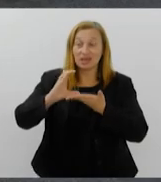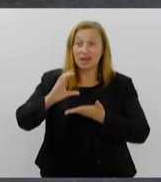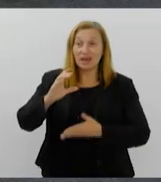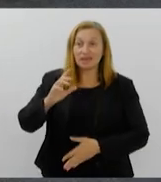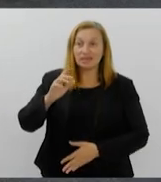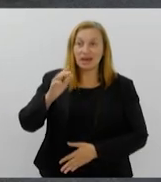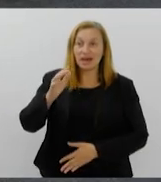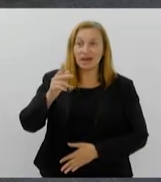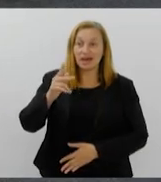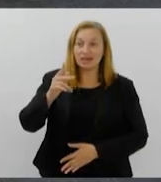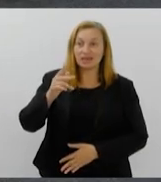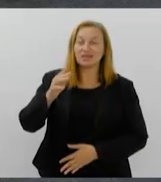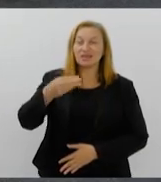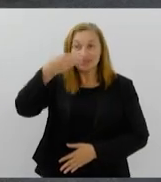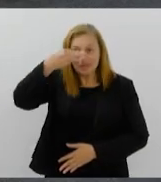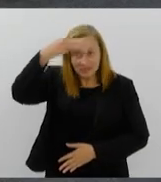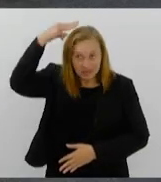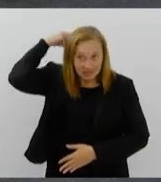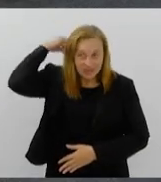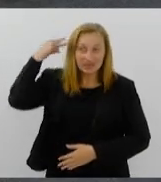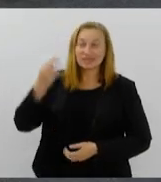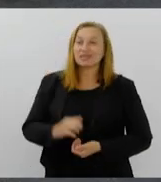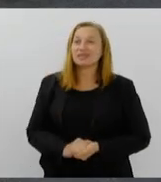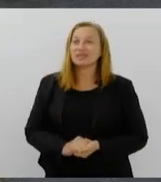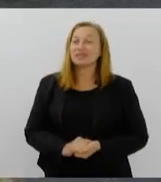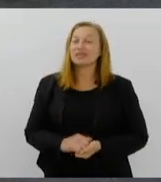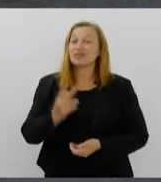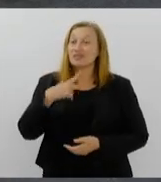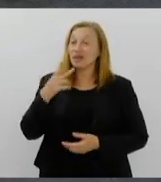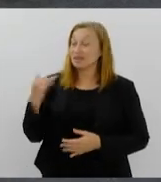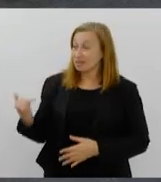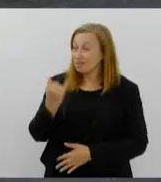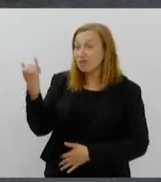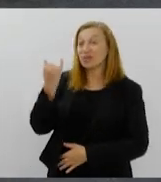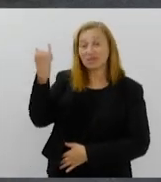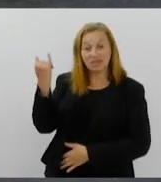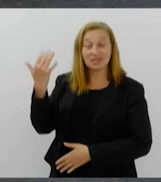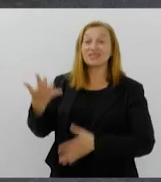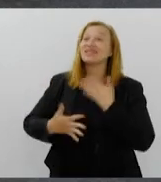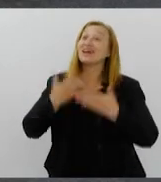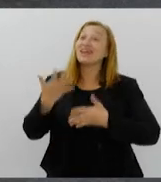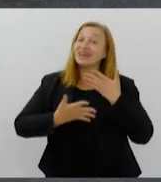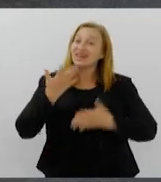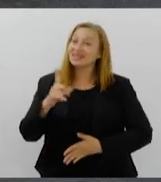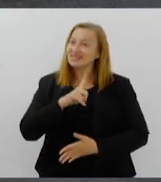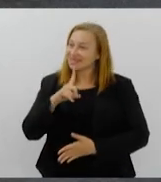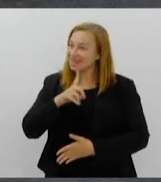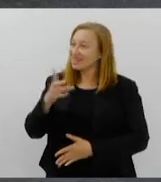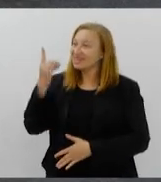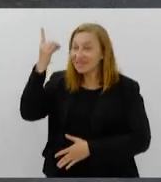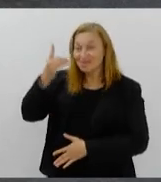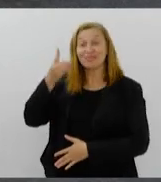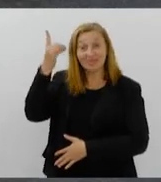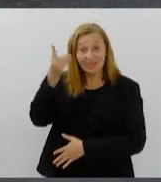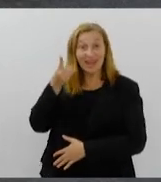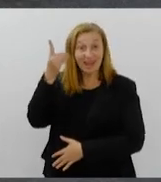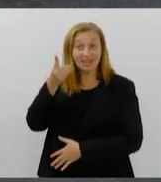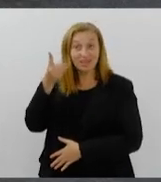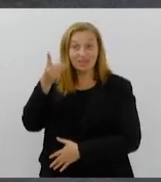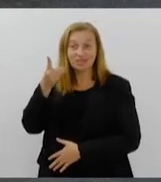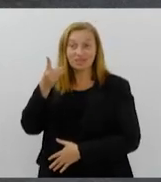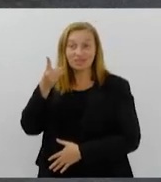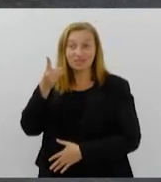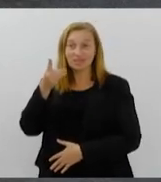Pacheco. Saudar, dizer da relevância e da alegria de ter deputados